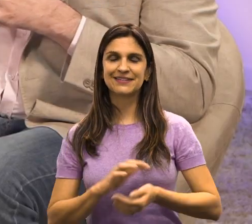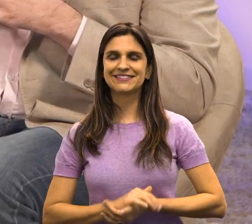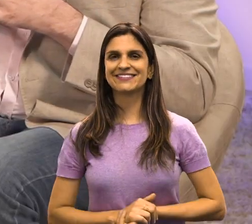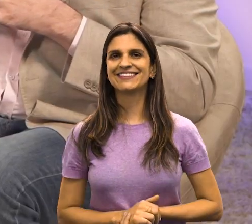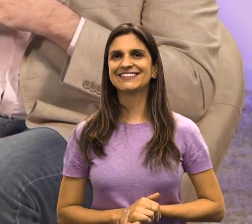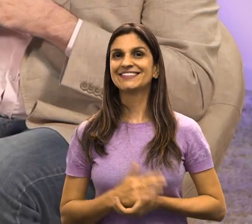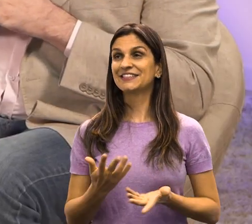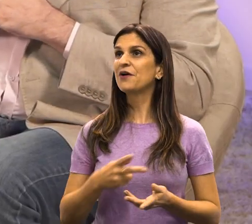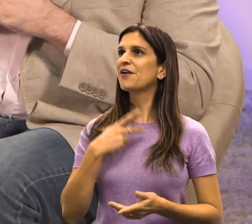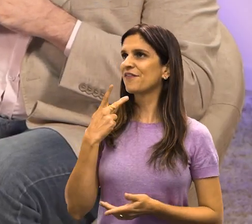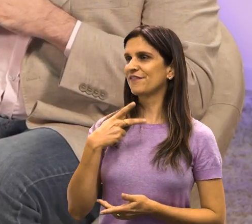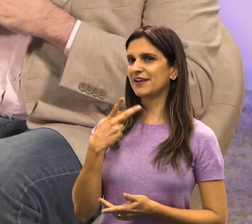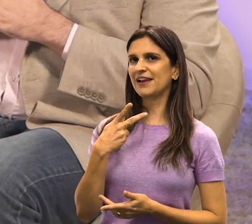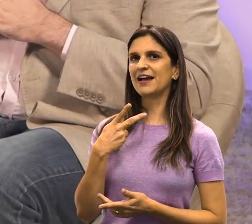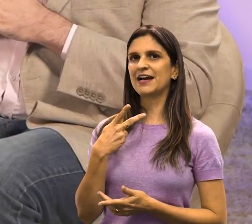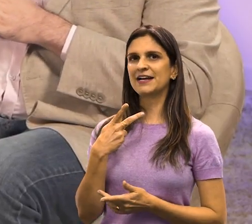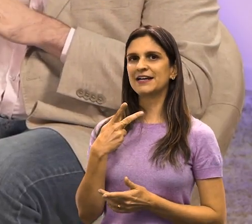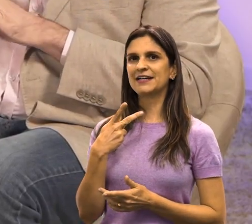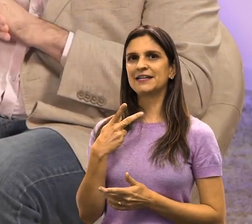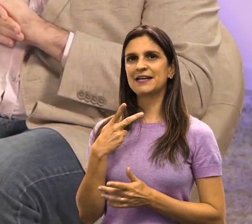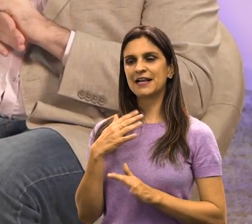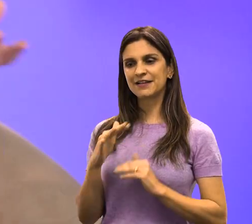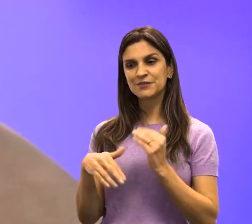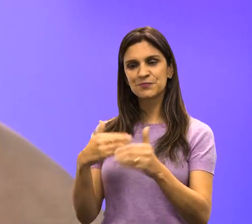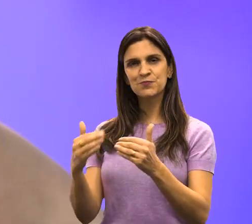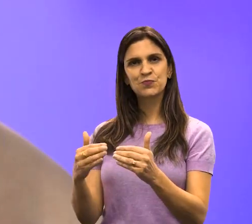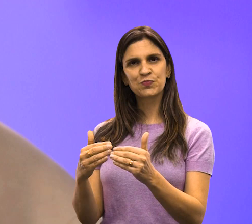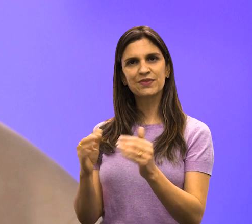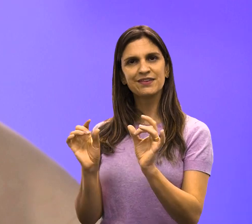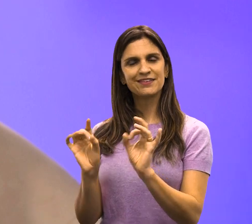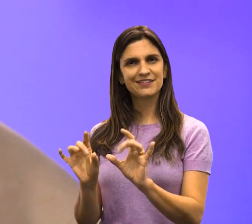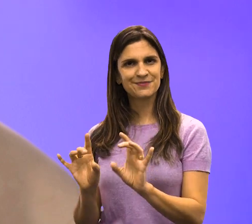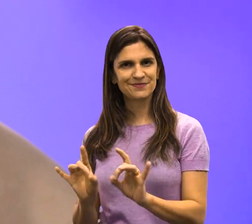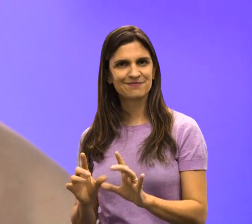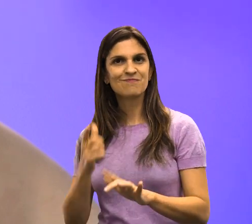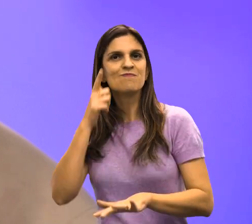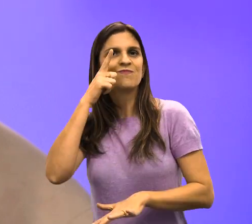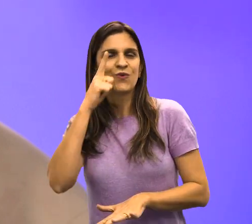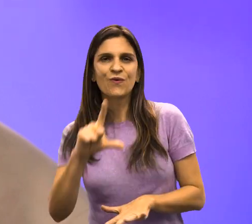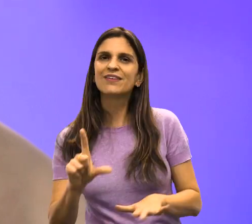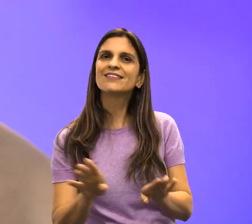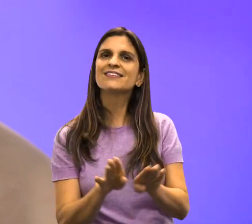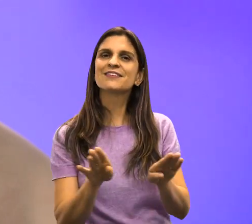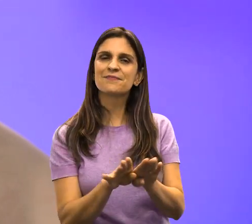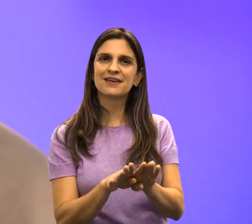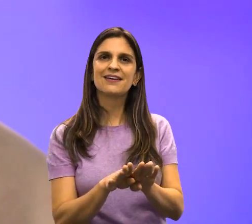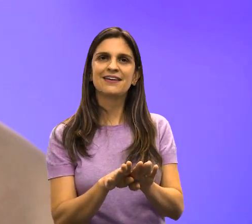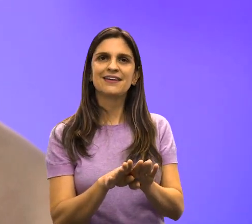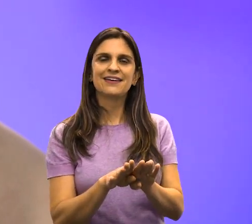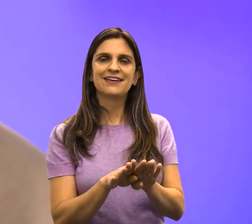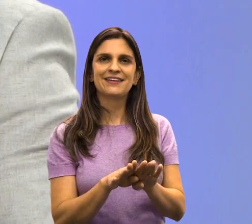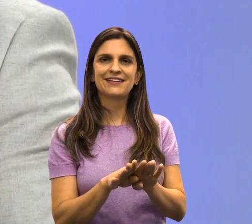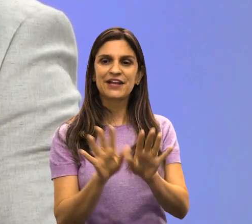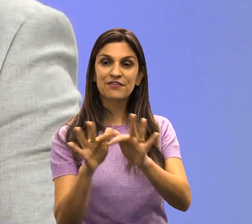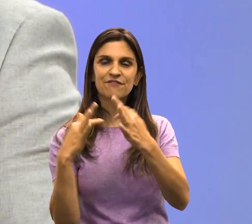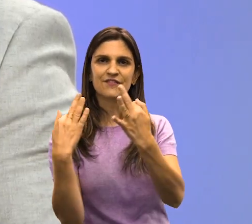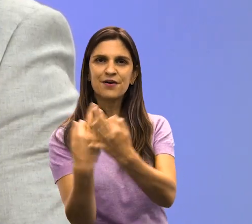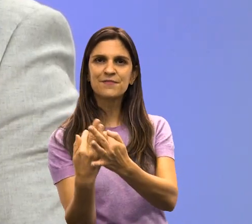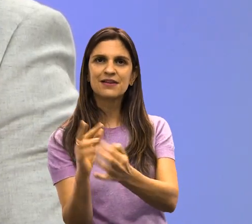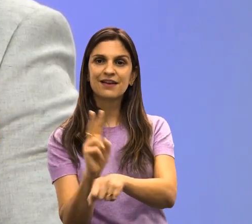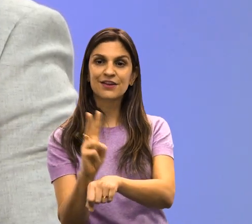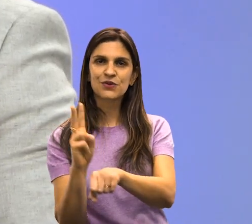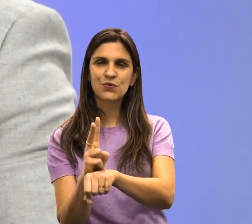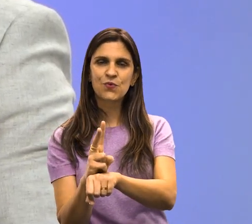Sim, eu ia falar com você sobre isso. Essa jornada especial também é uma conquista, né, para esse pai e mãe que cuida da criança com deficiência. Com certeza. O que foi